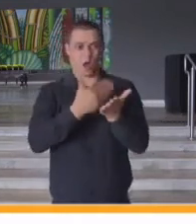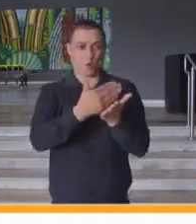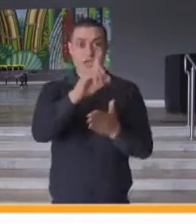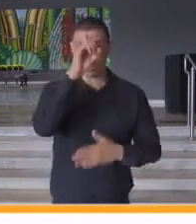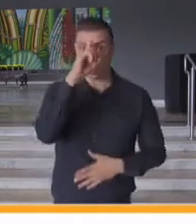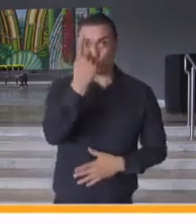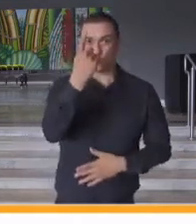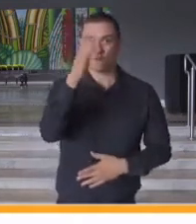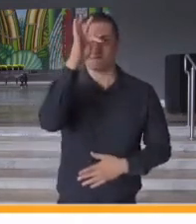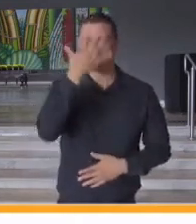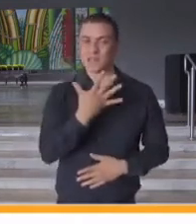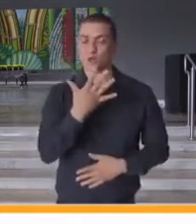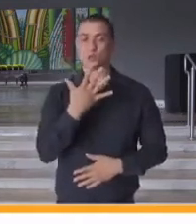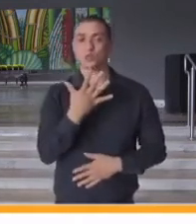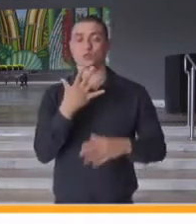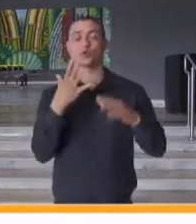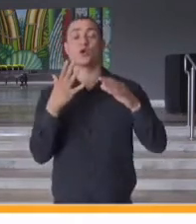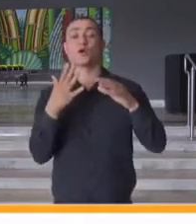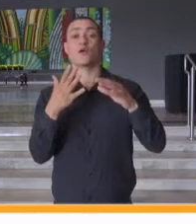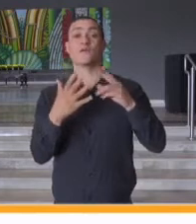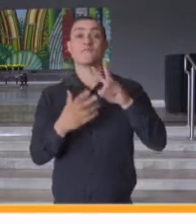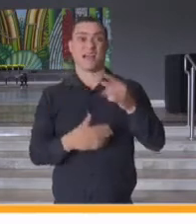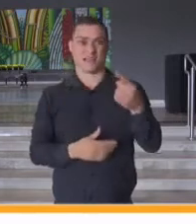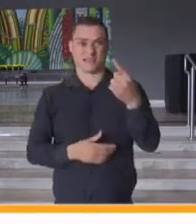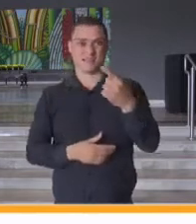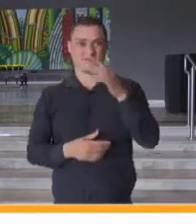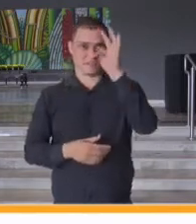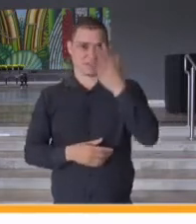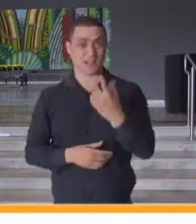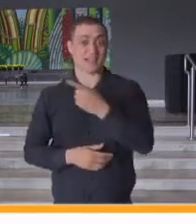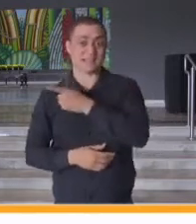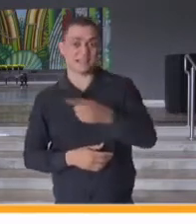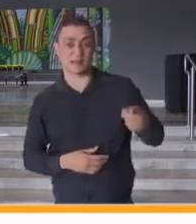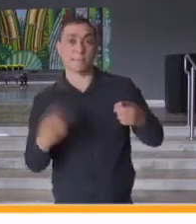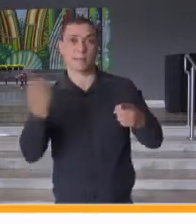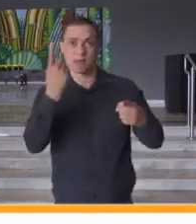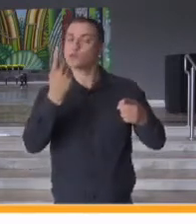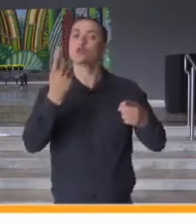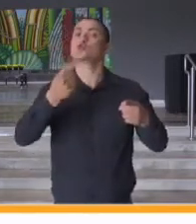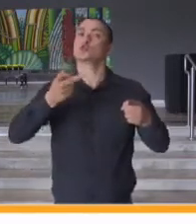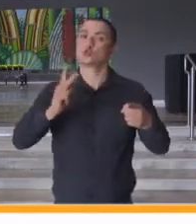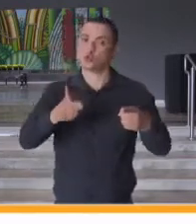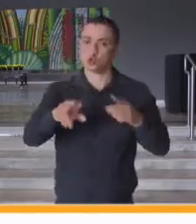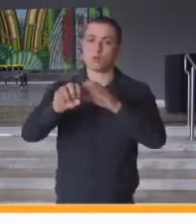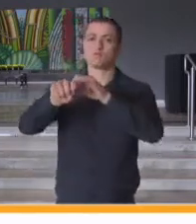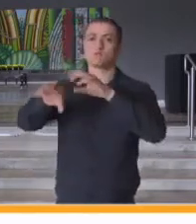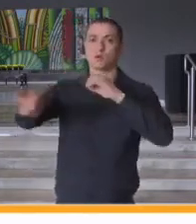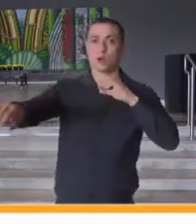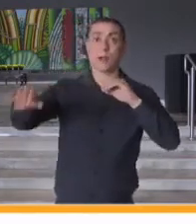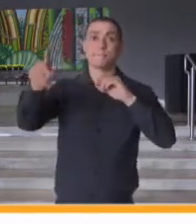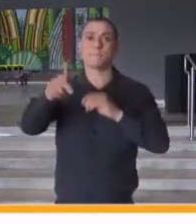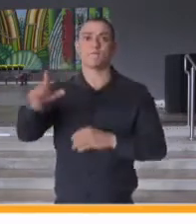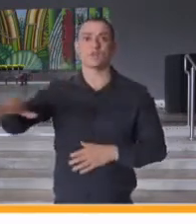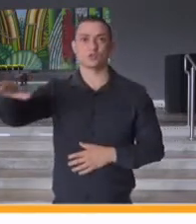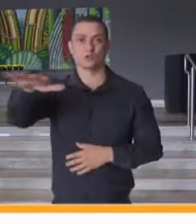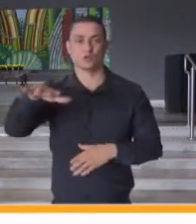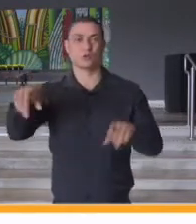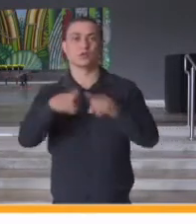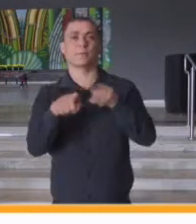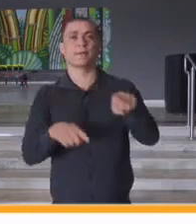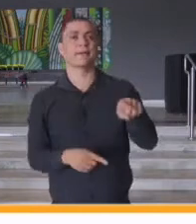passará a utilizar a primeira semana para continuar a formação dos professores e dos